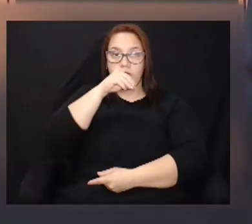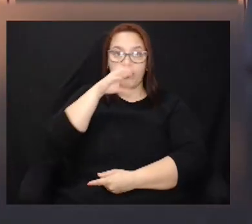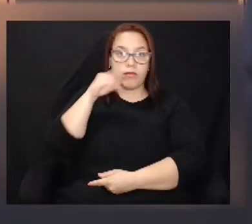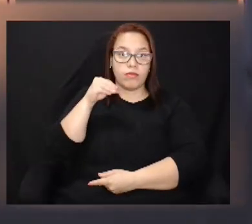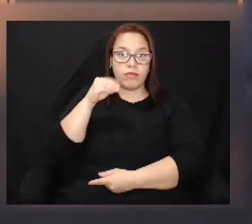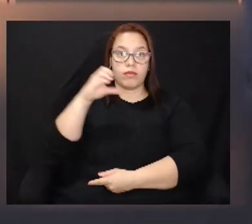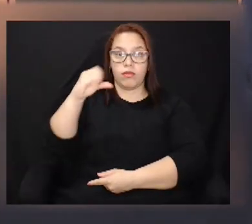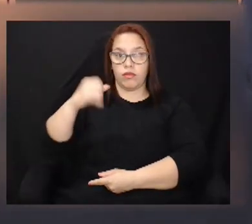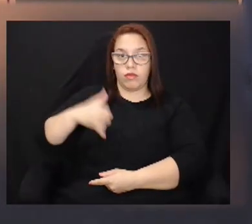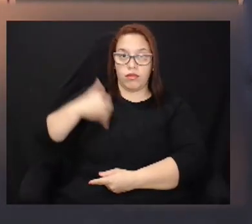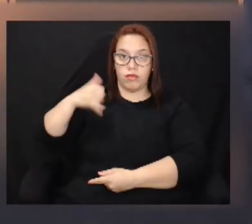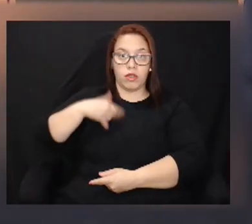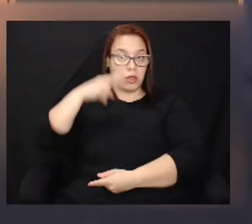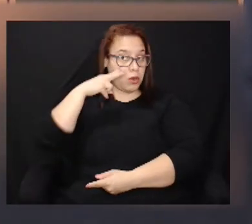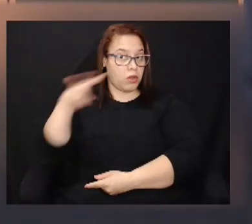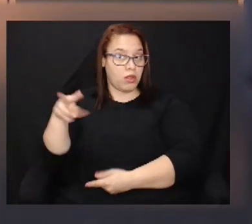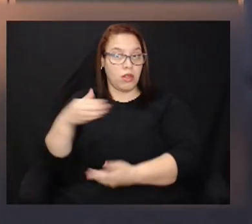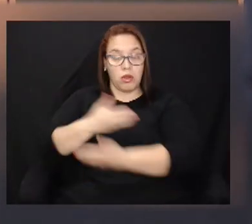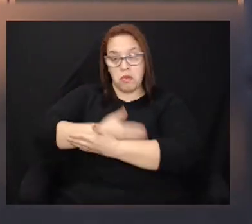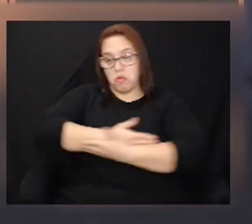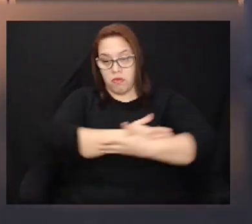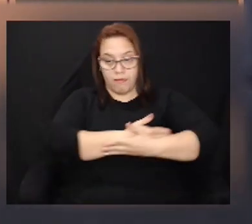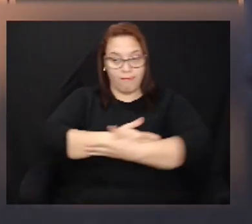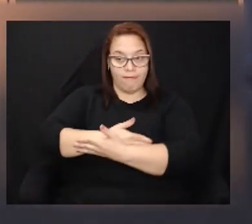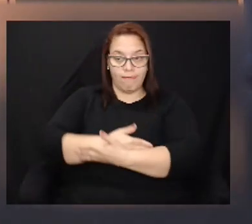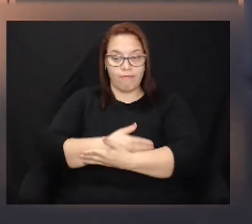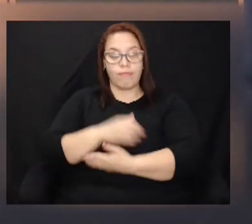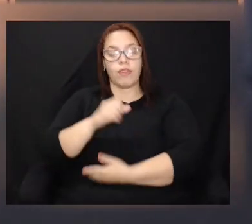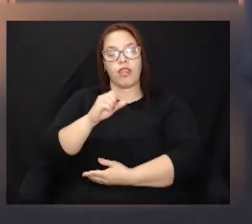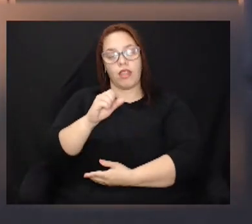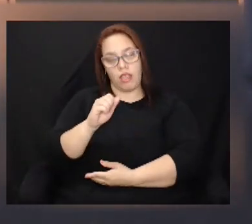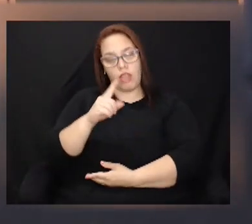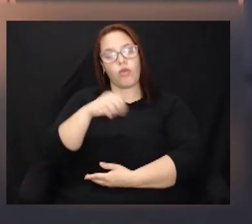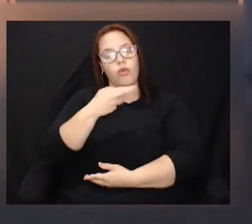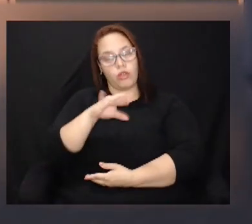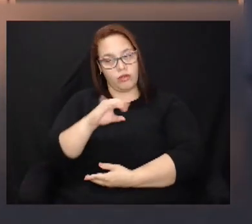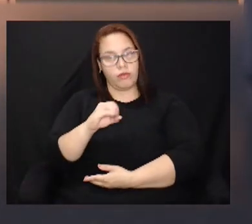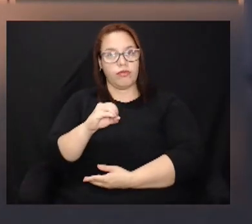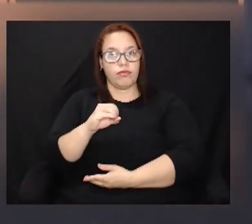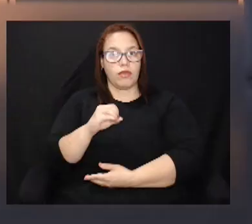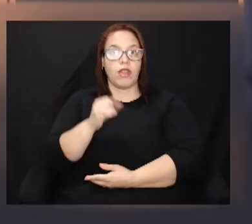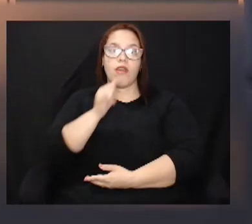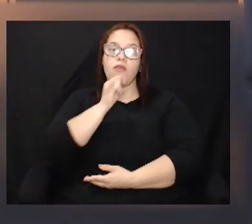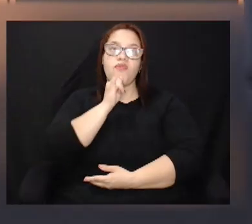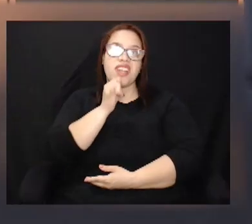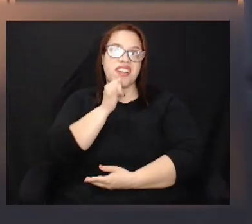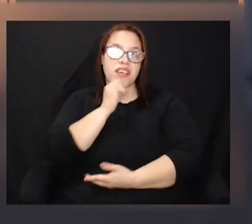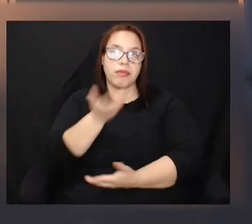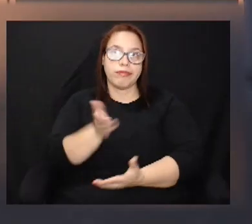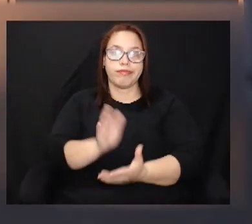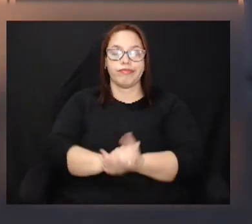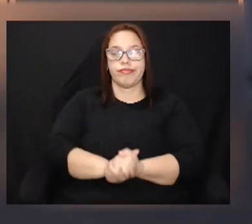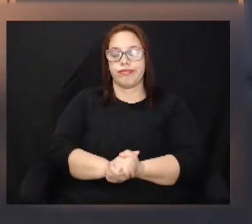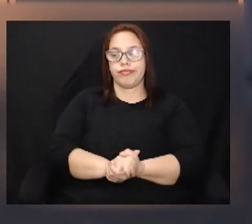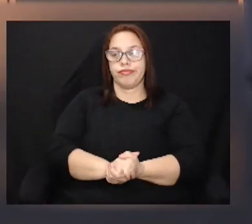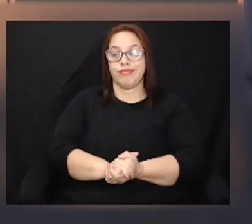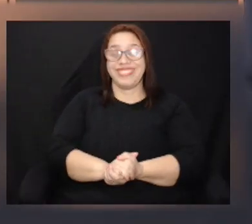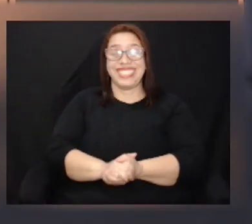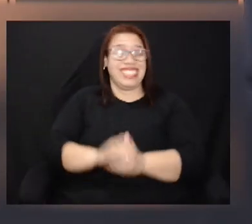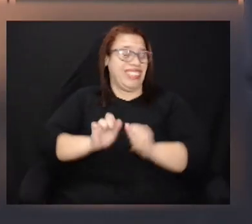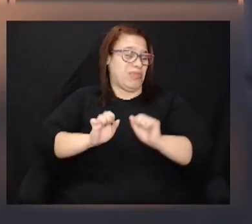para olhar um bebê, você está adultizando. E isso é apenas um exemplo. Mas isso tomou uma repercussão a